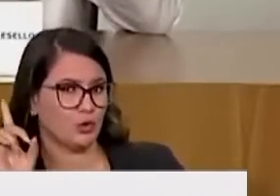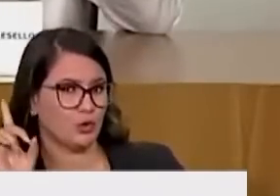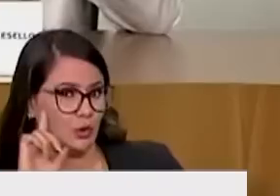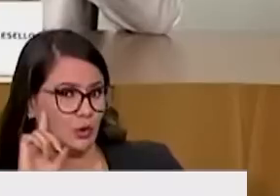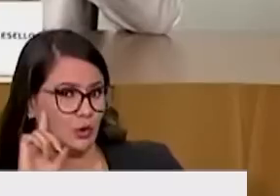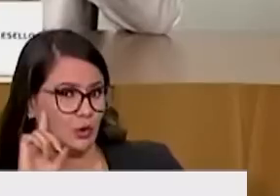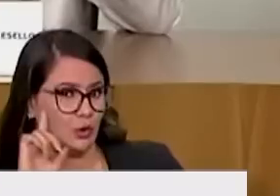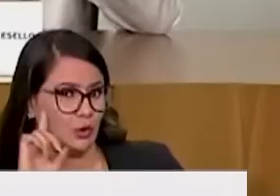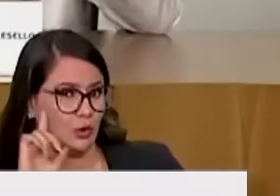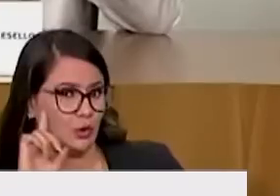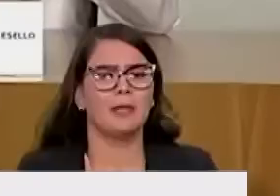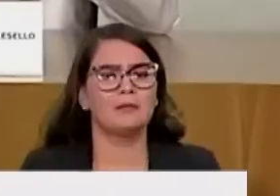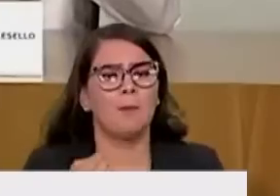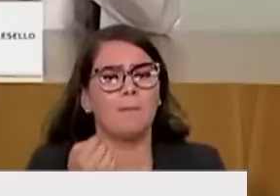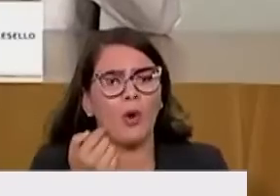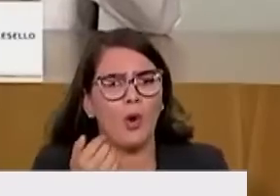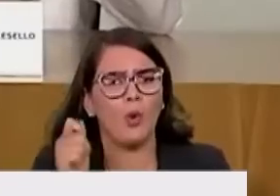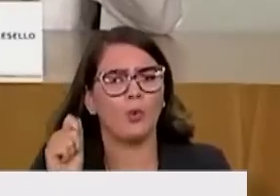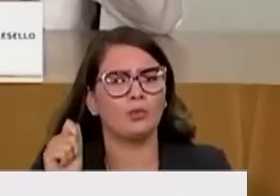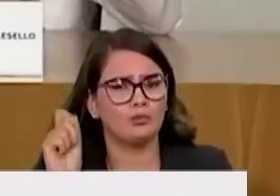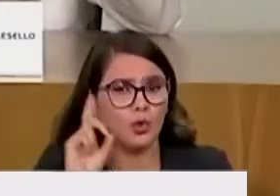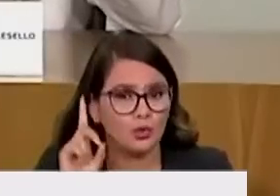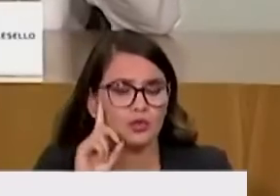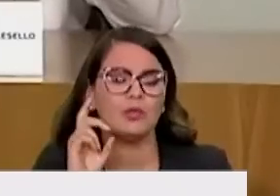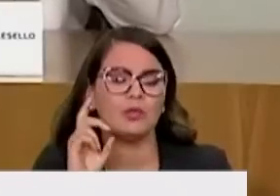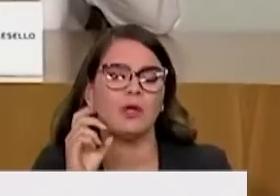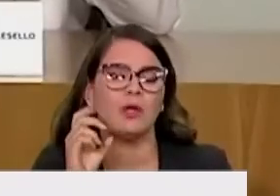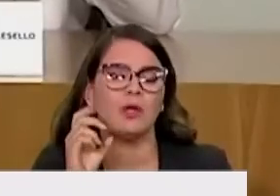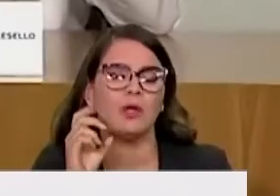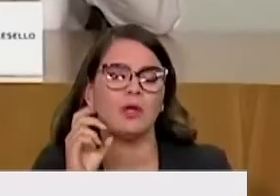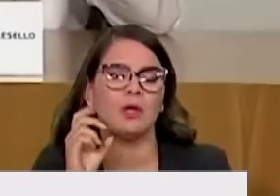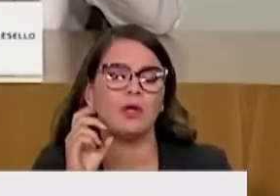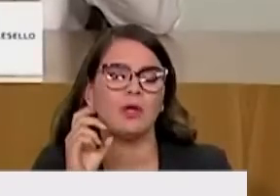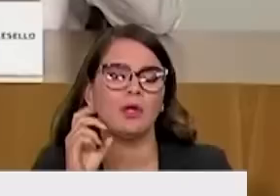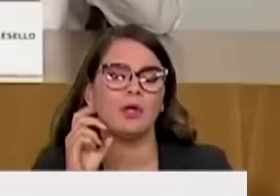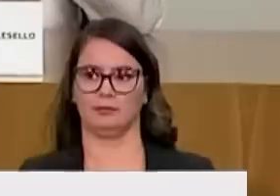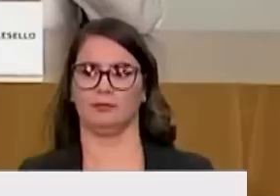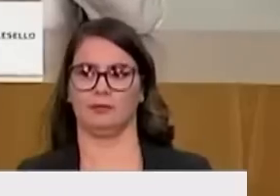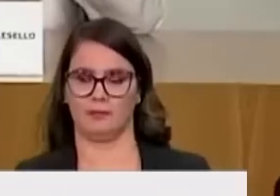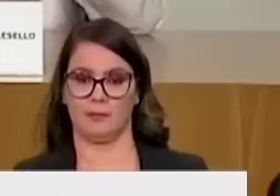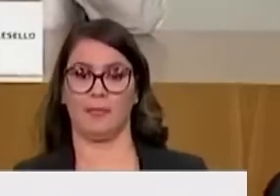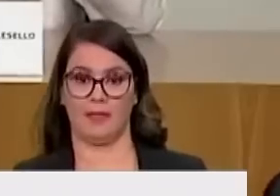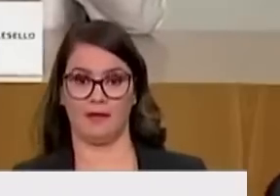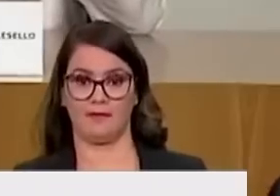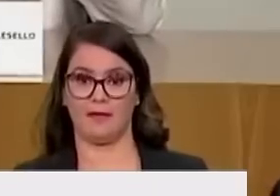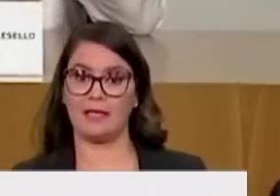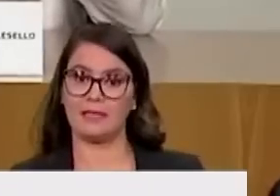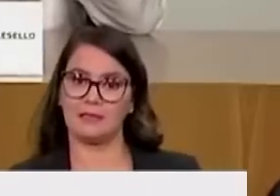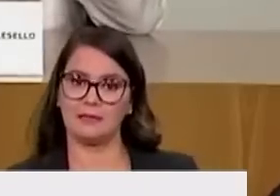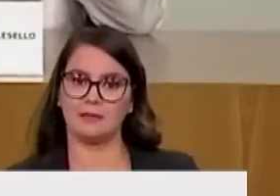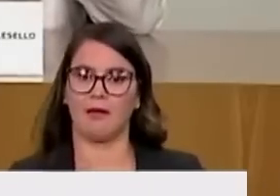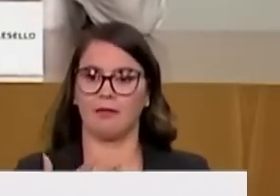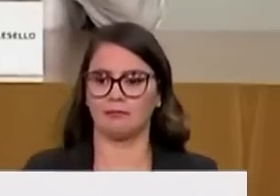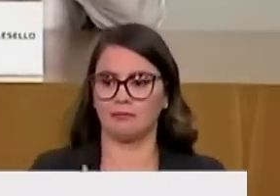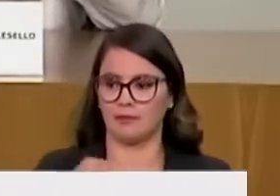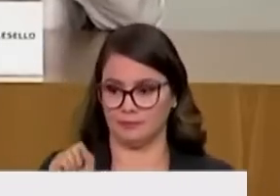mesmo que poucos exercícios, são melhores do que nenhum exercício. Então, a ele será ensinado exercícios para